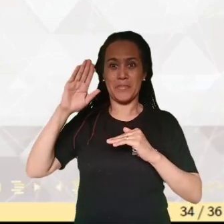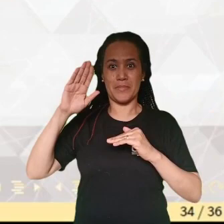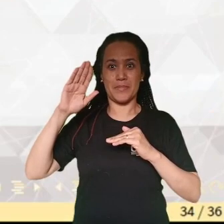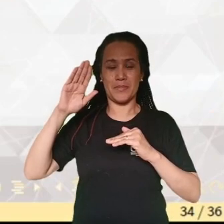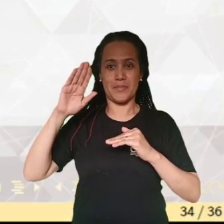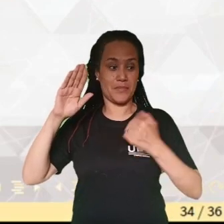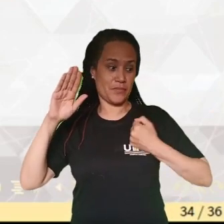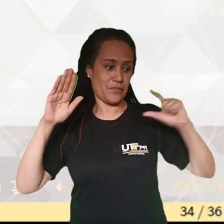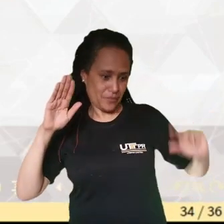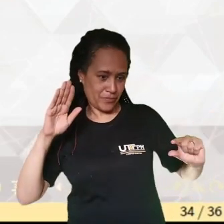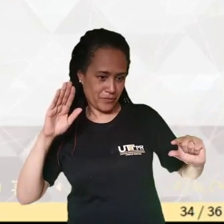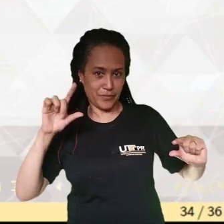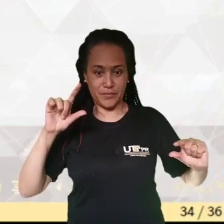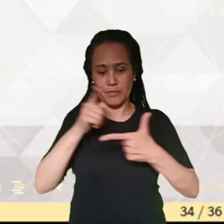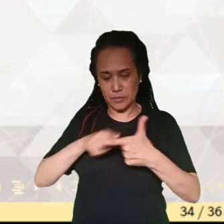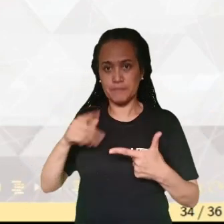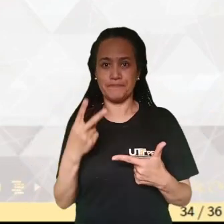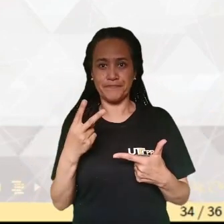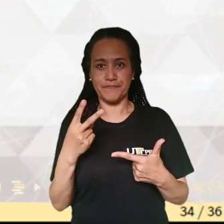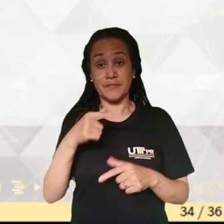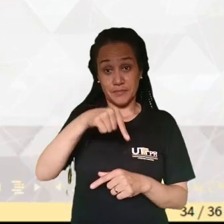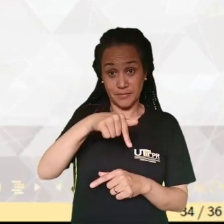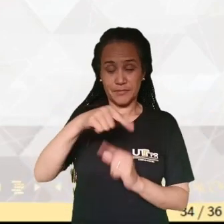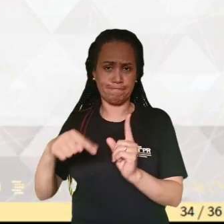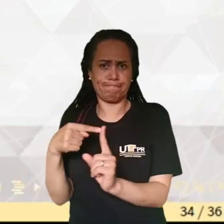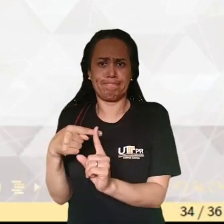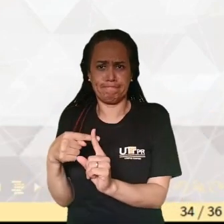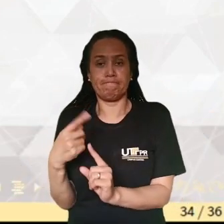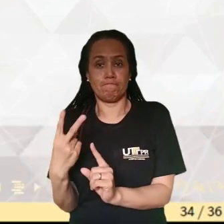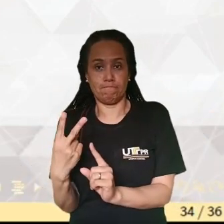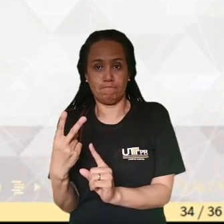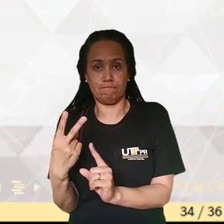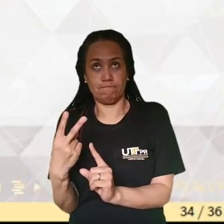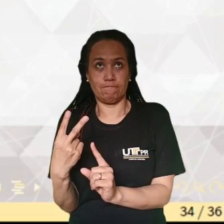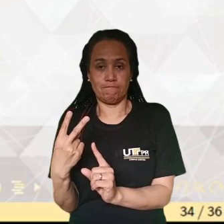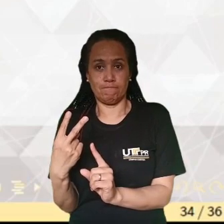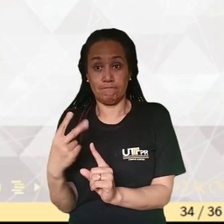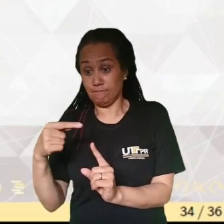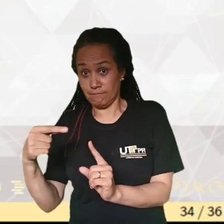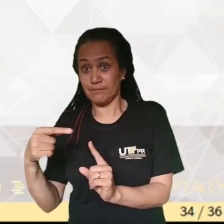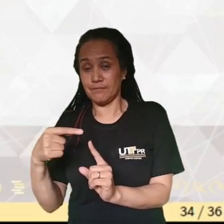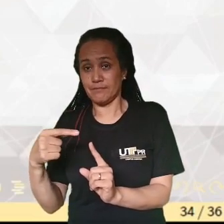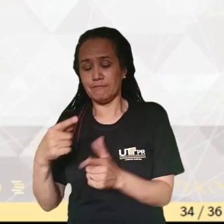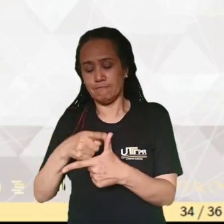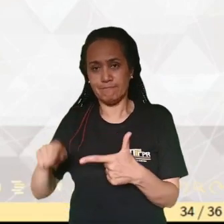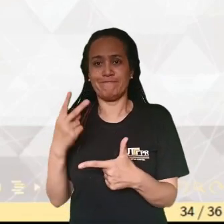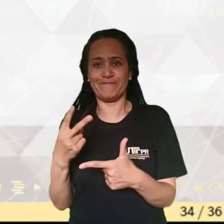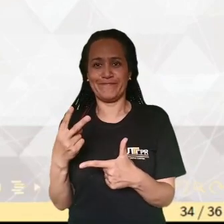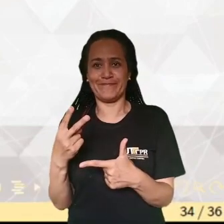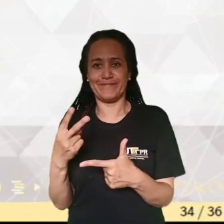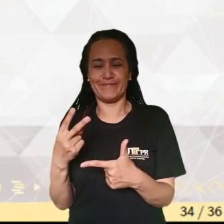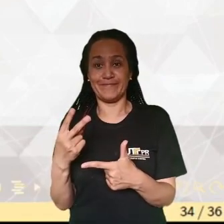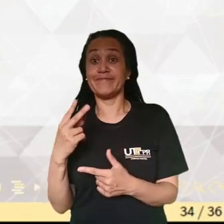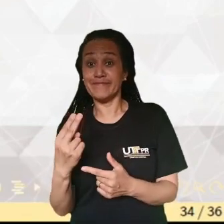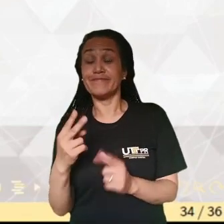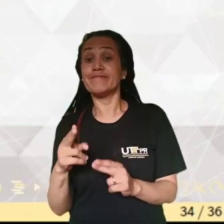eles. Então, nós temos aqui o valor maior mais o valor menor dividido por 2, ou seja, 7 mais o